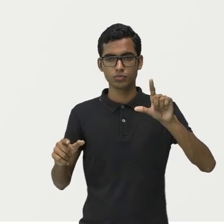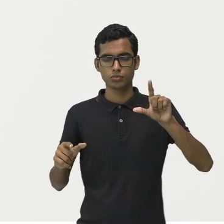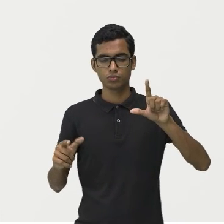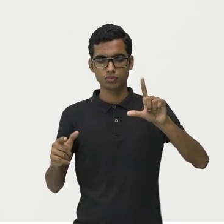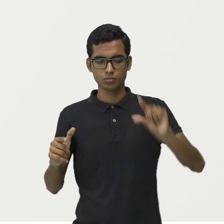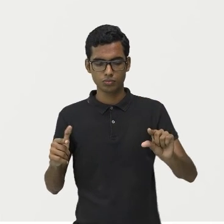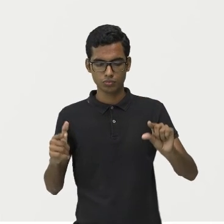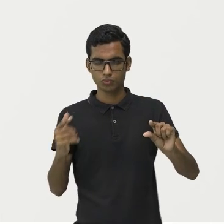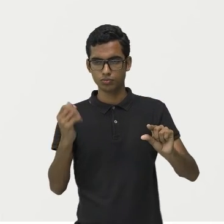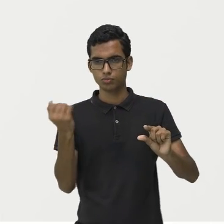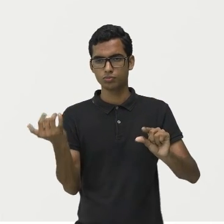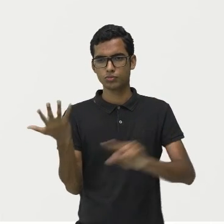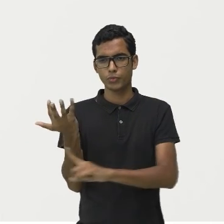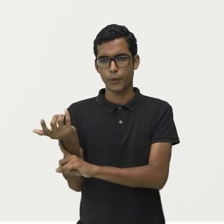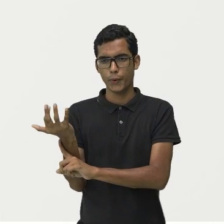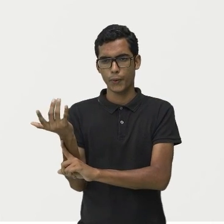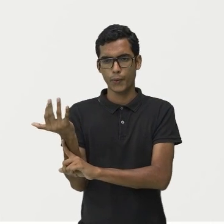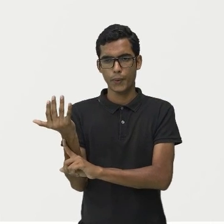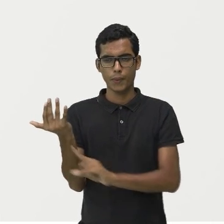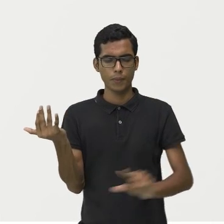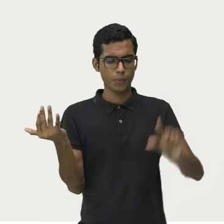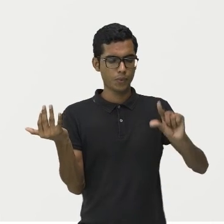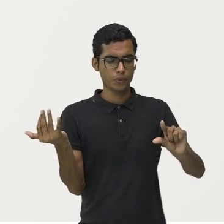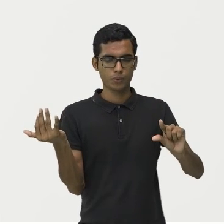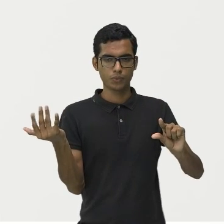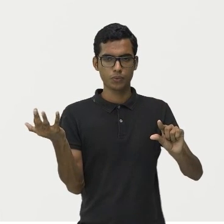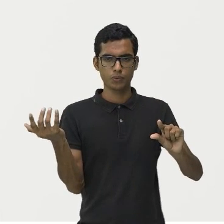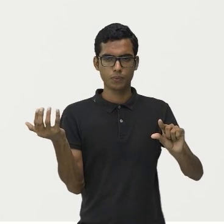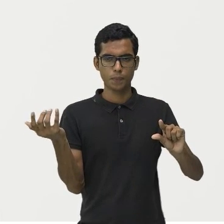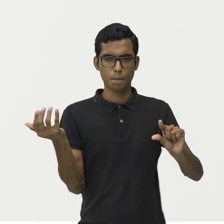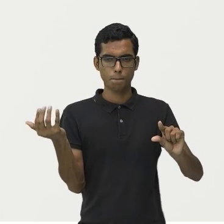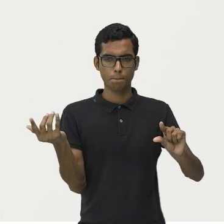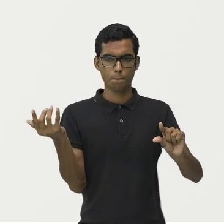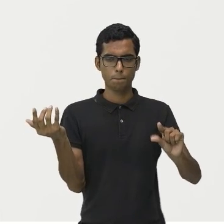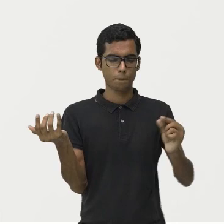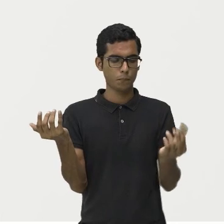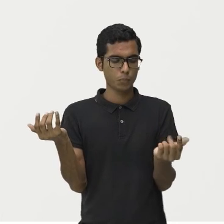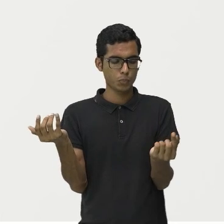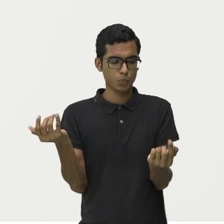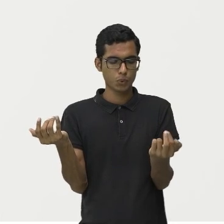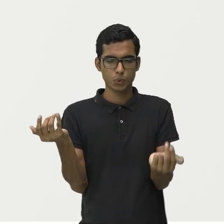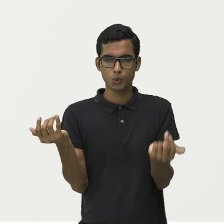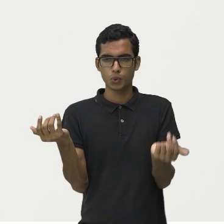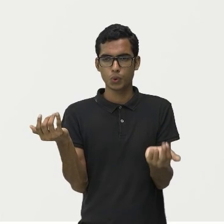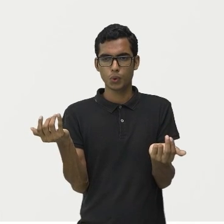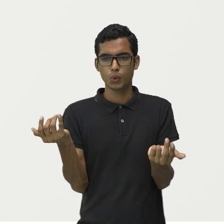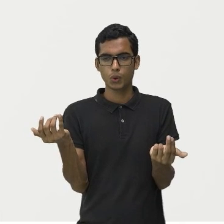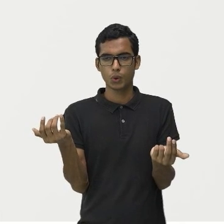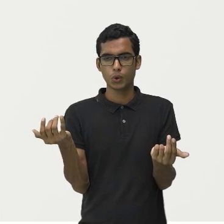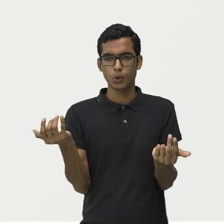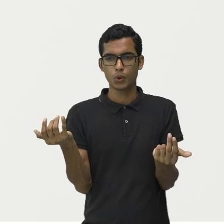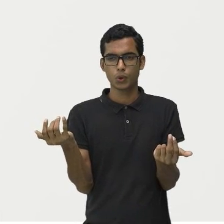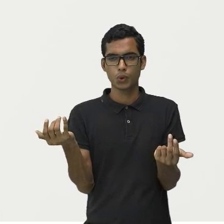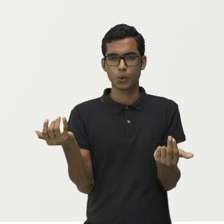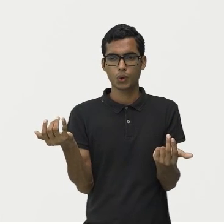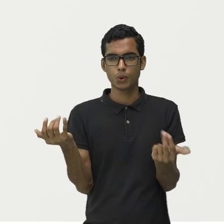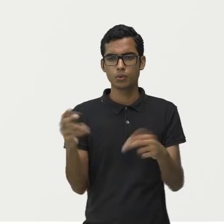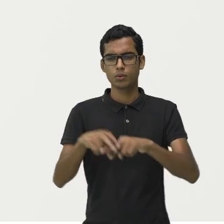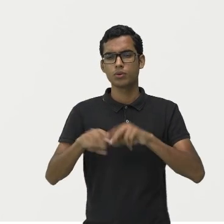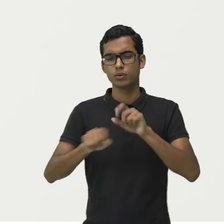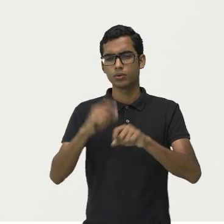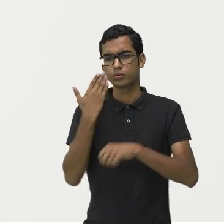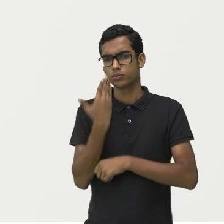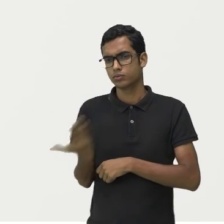aí como a velinha aparece menor lá do outro lado. Ela é nitidamente virtual. Por que ela é virtual,